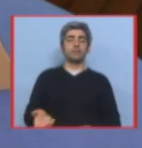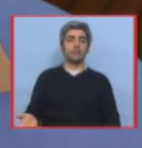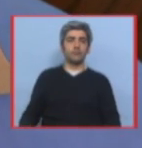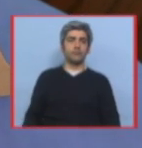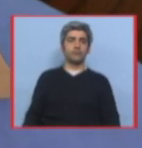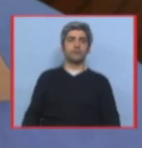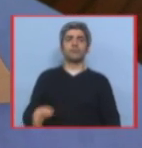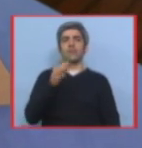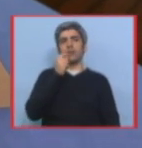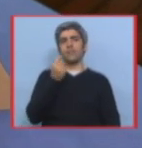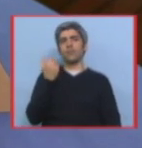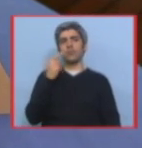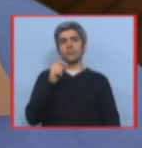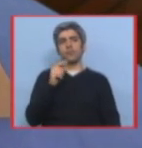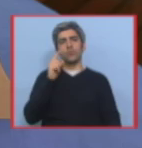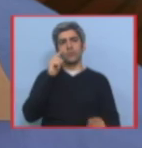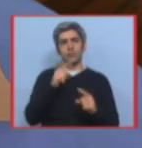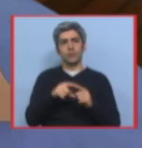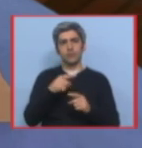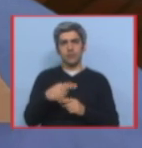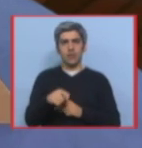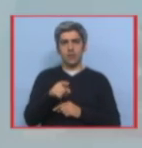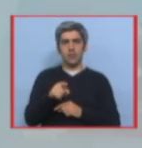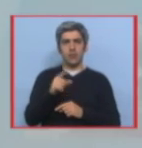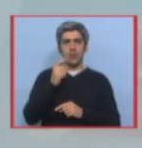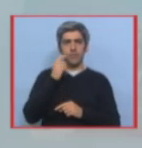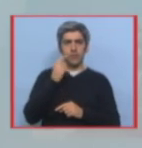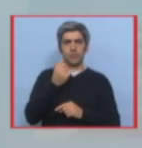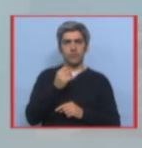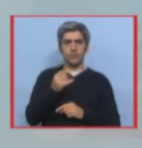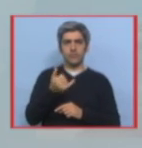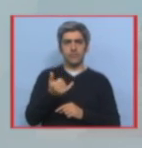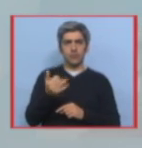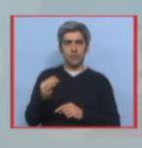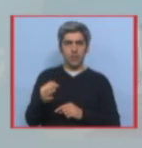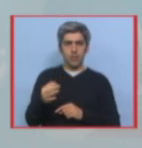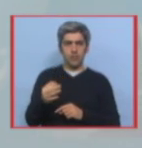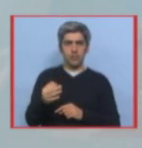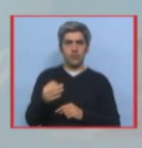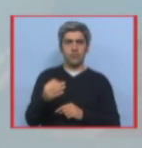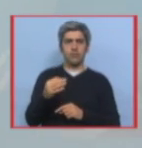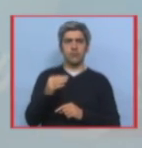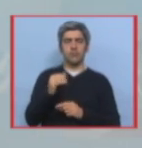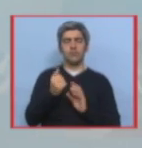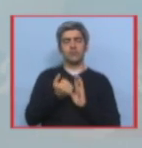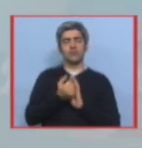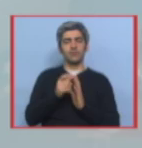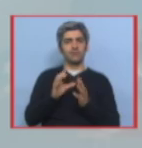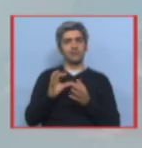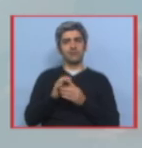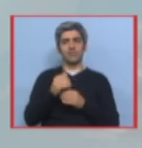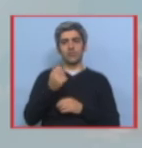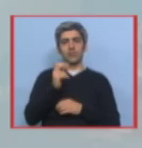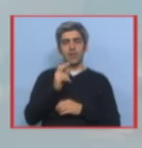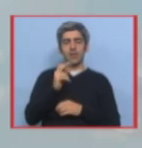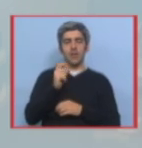Falámos há pouco nessa meta, o abril de 2024 E, de facto, acaba por ser simbólica estes 50 anos